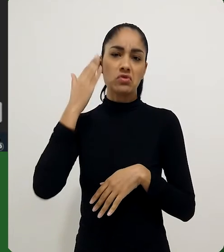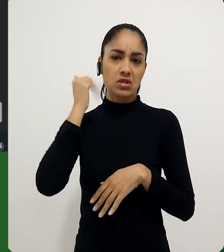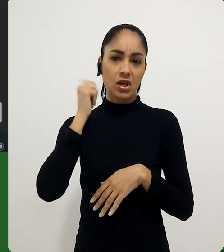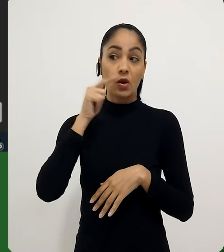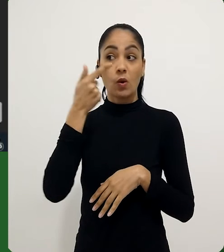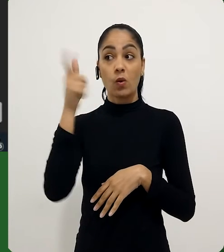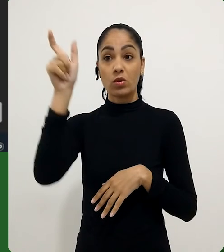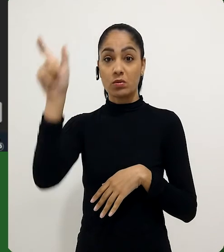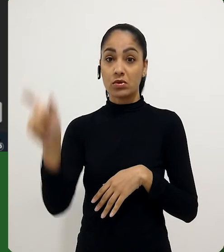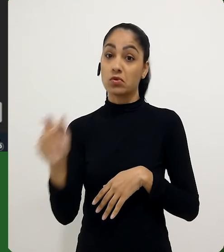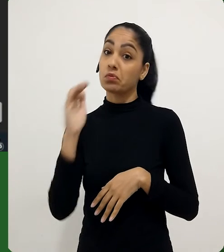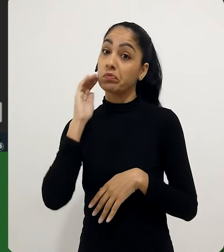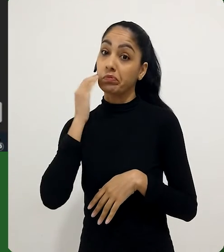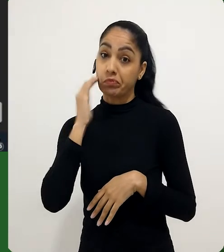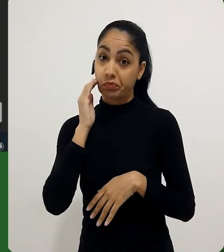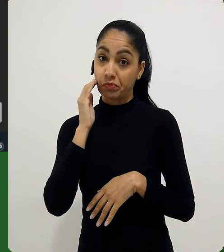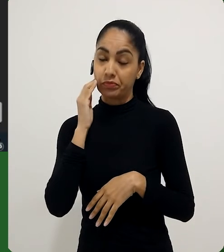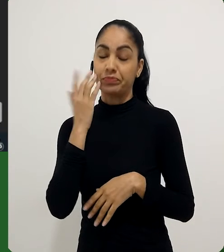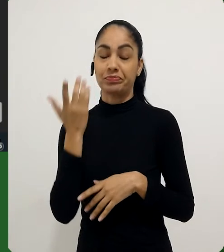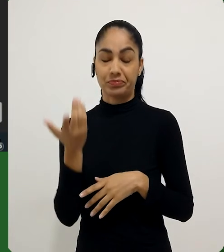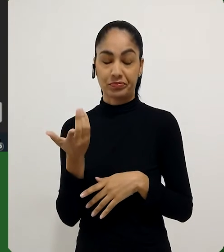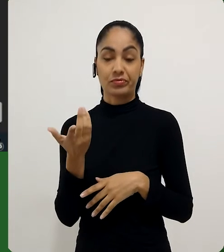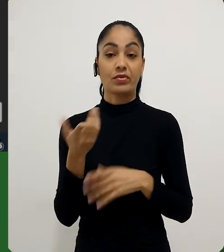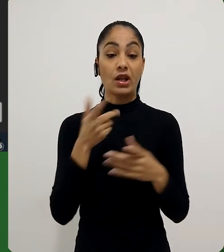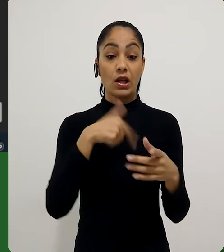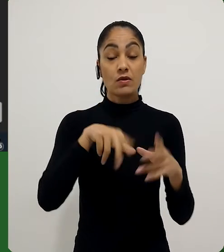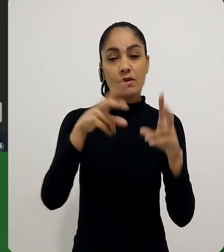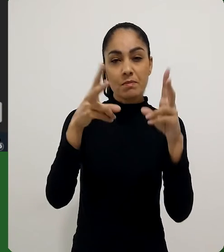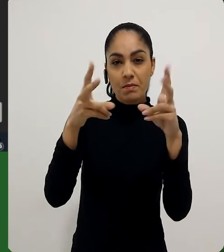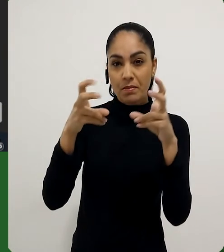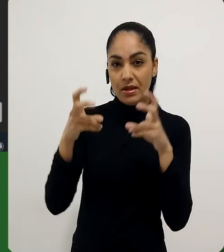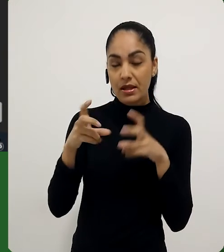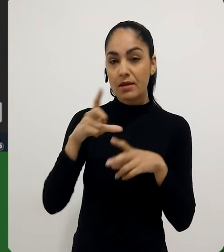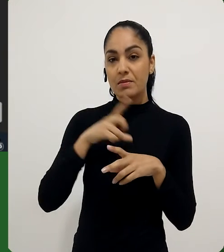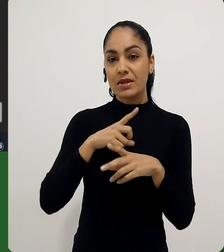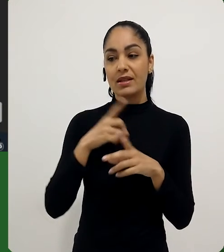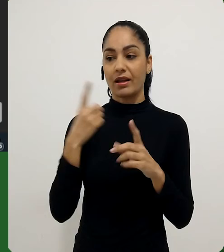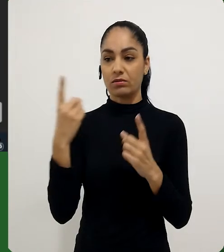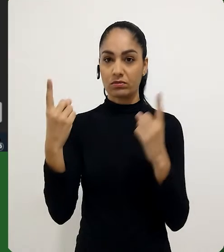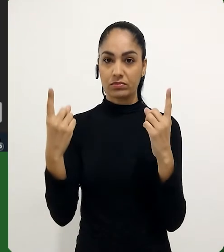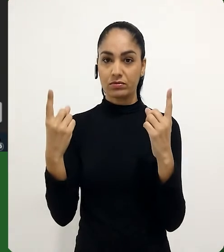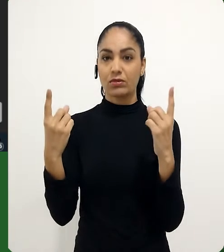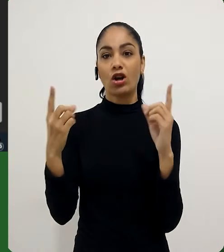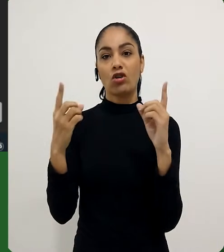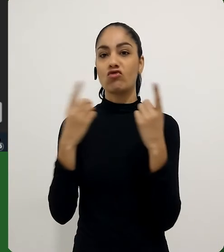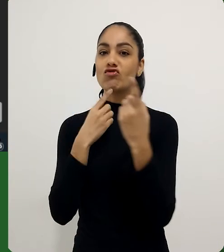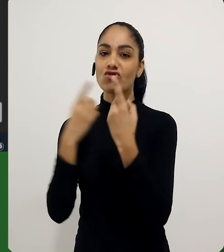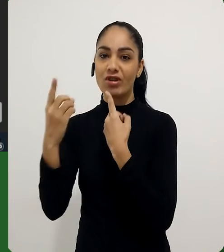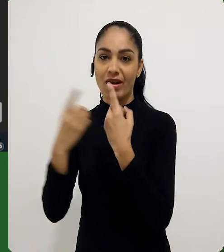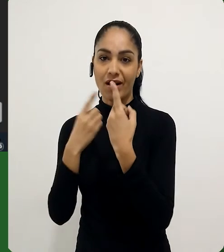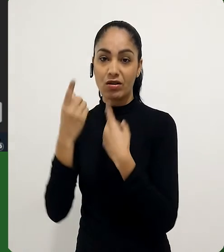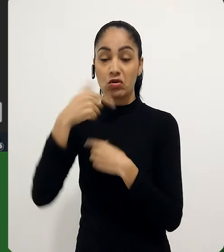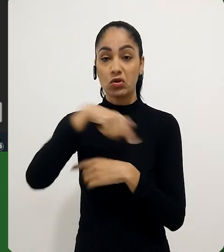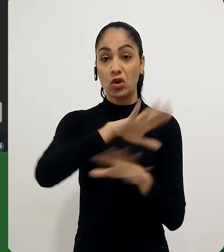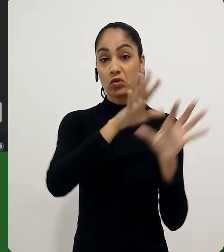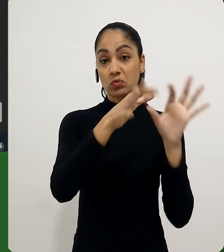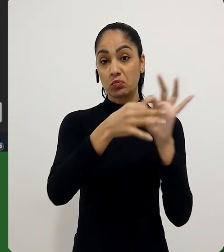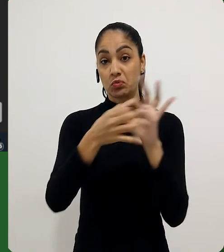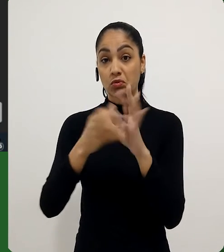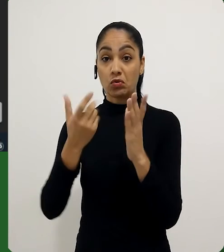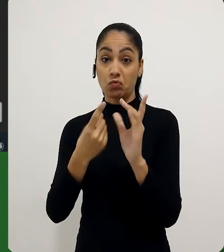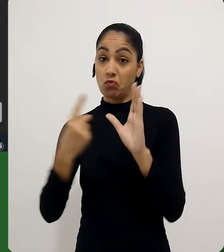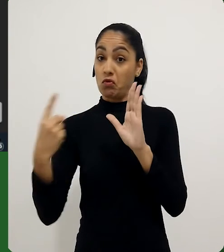Do que é claro para a gente, não é claro para outro. Então, voltando ao exercício, vocês estão percebendo aqui que elas dividem o mesmo